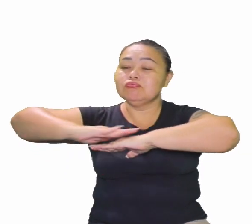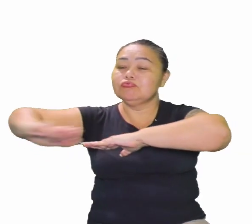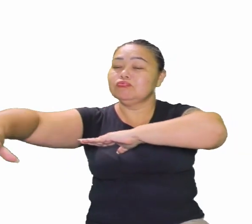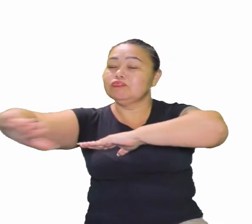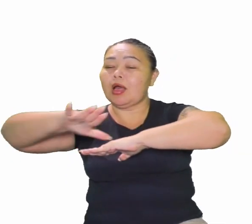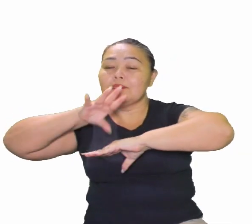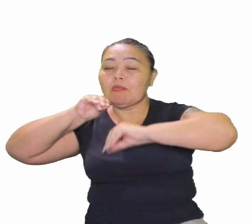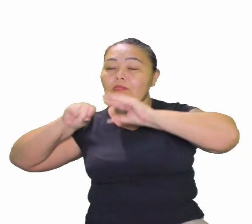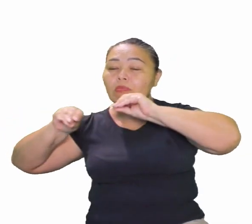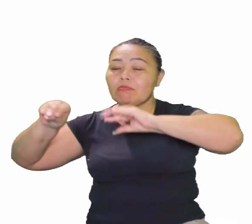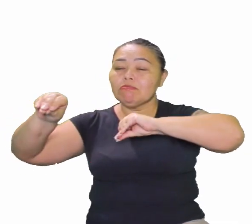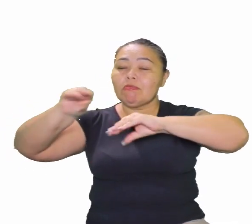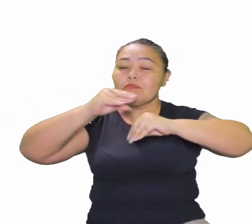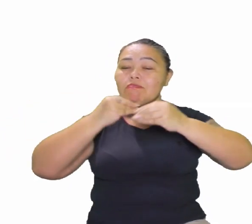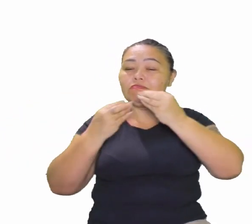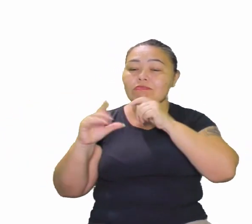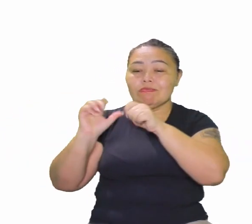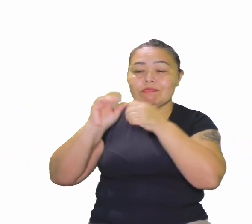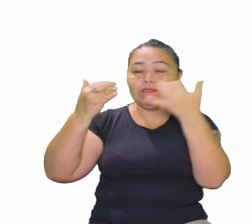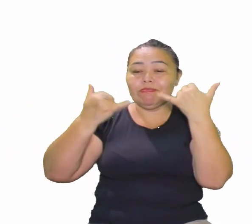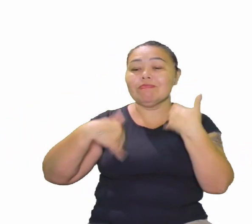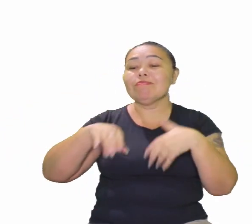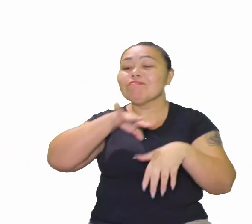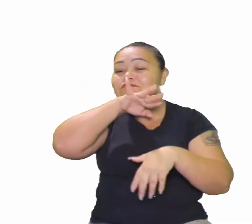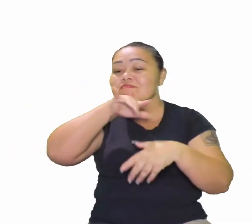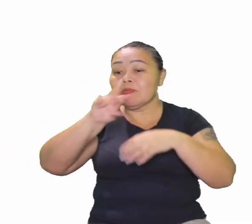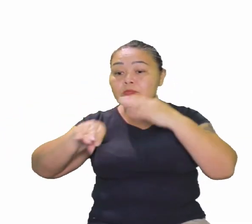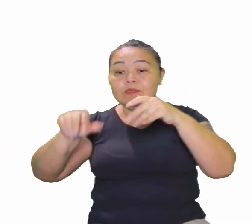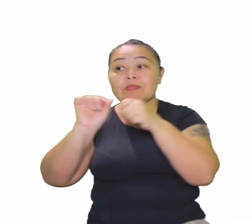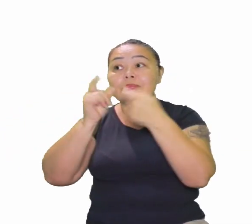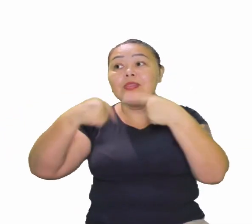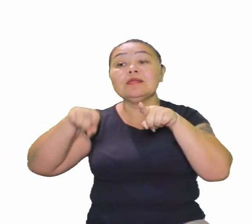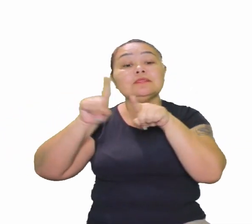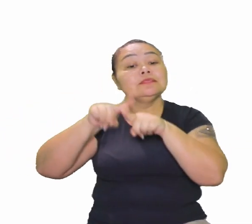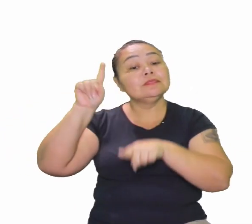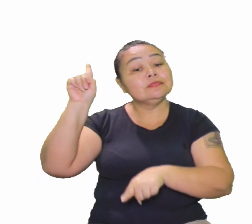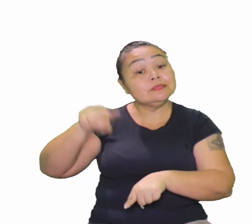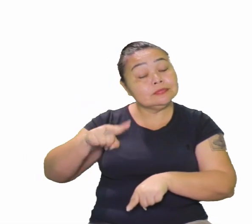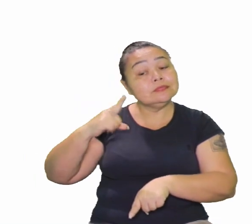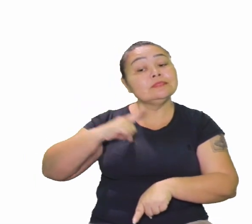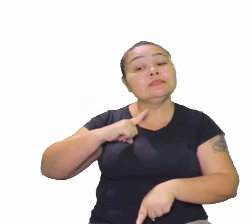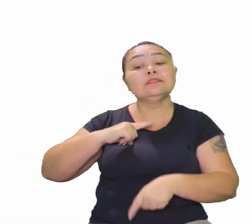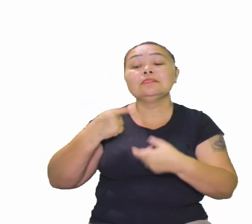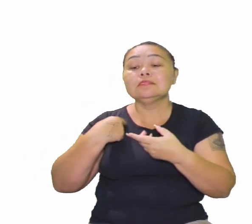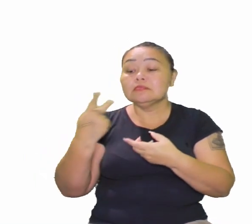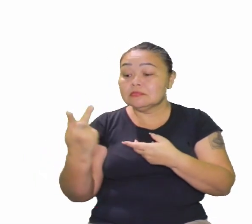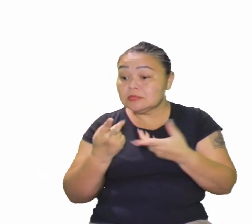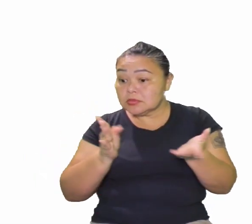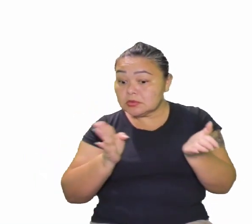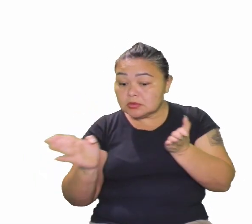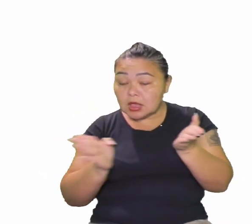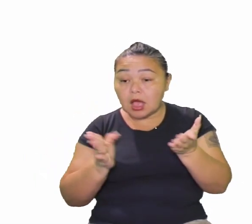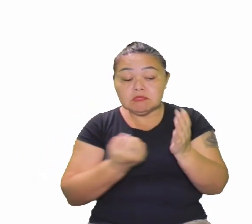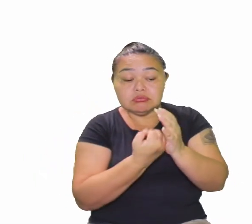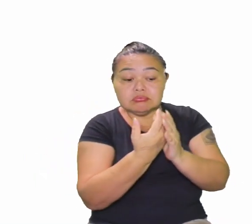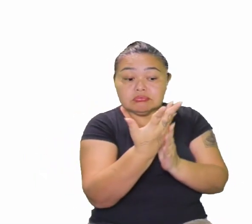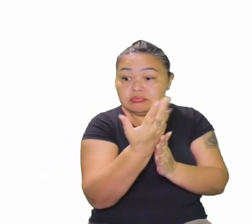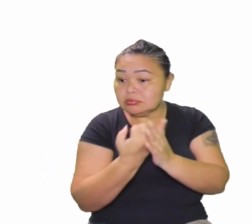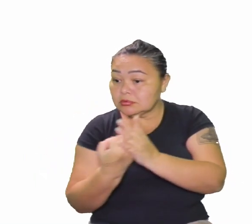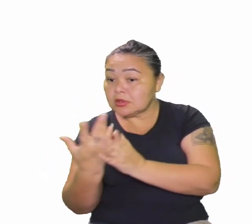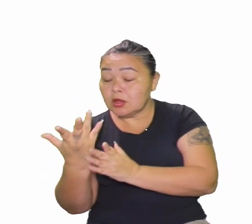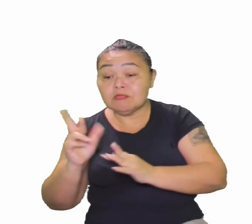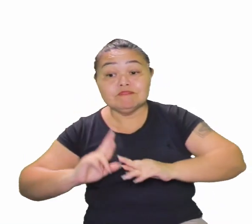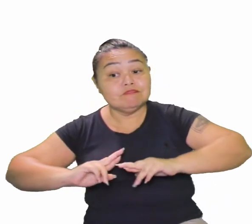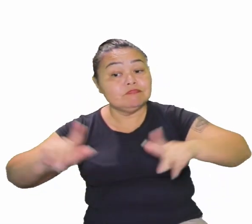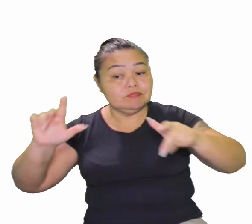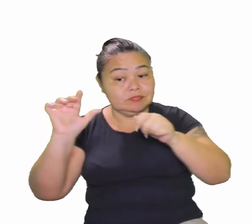essa técnica de fazer esse consórcio aí para que você tenha uma qualidade e não impedir o desenvolvimento dessas ervas